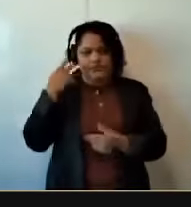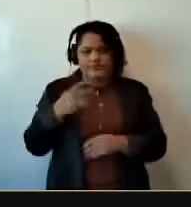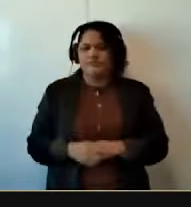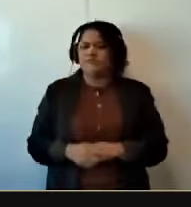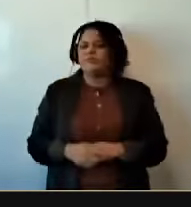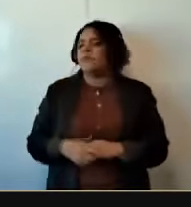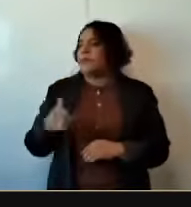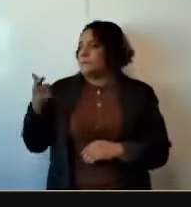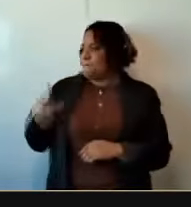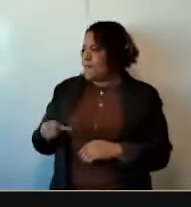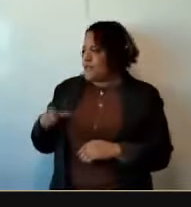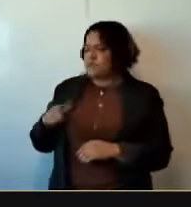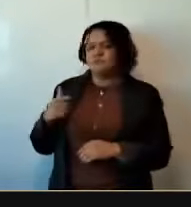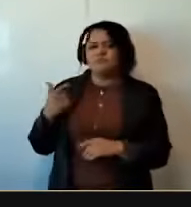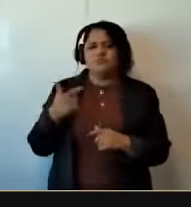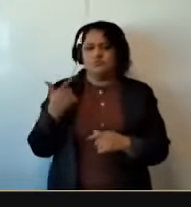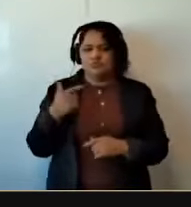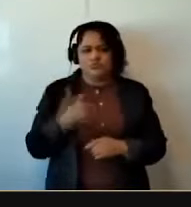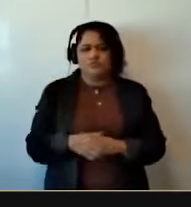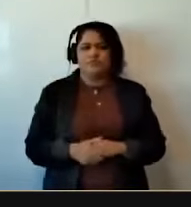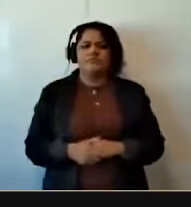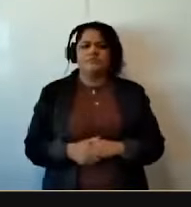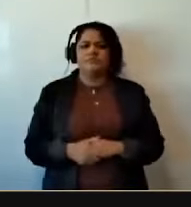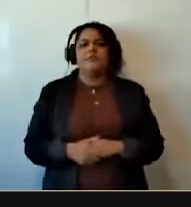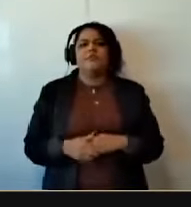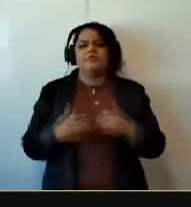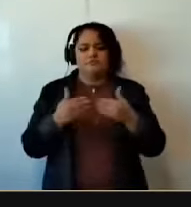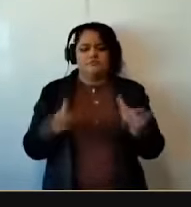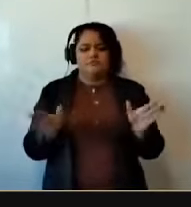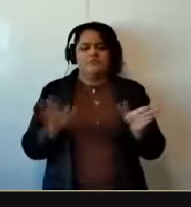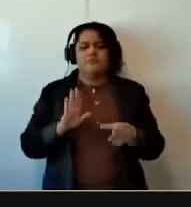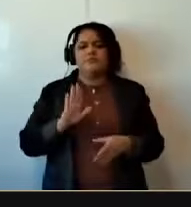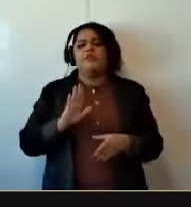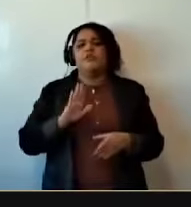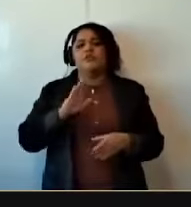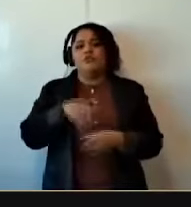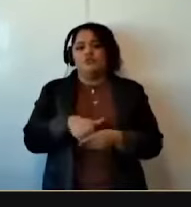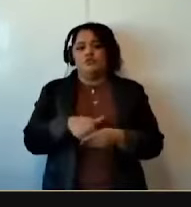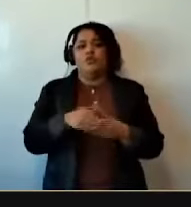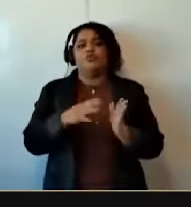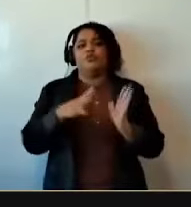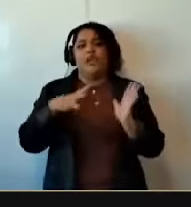encaminhar? Não tendo. Em votação, registrem o voto.